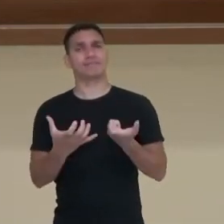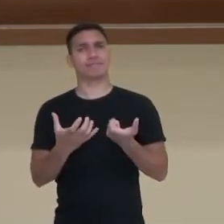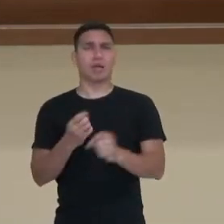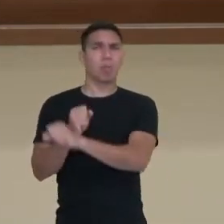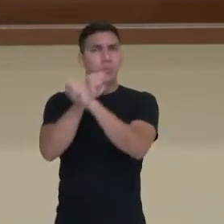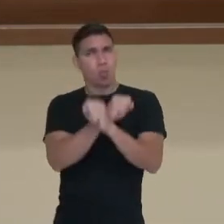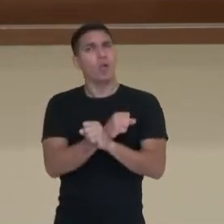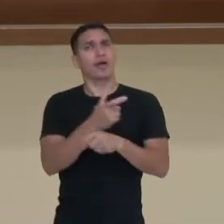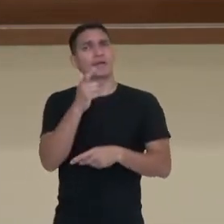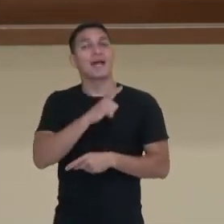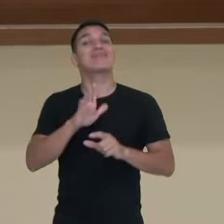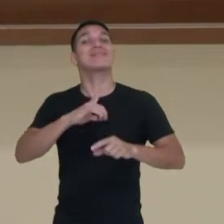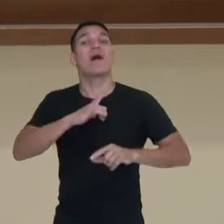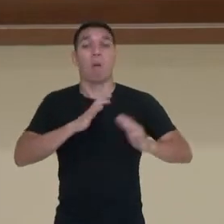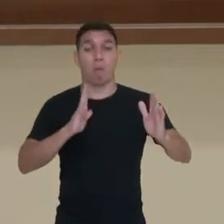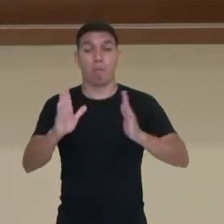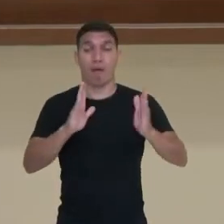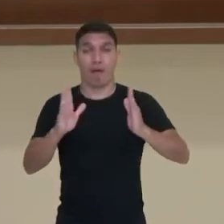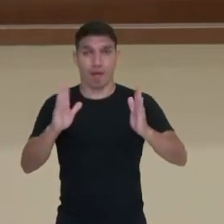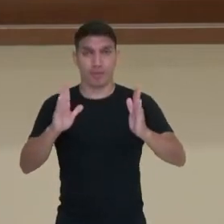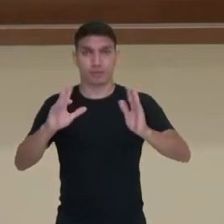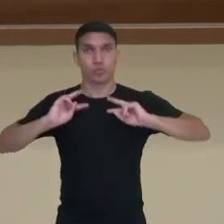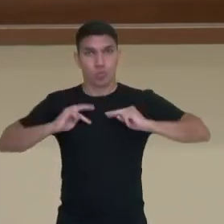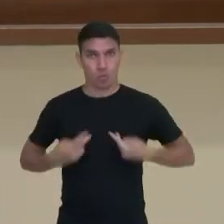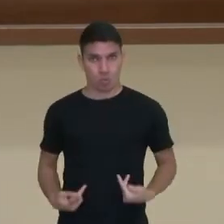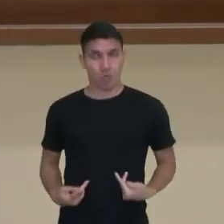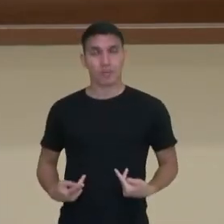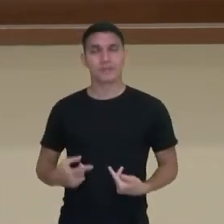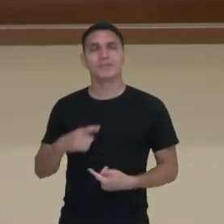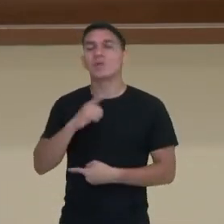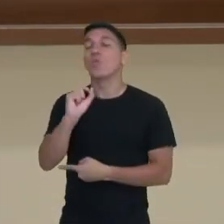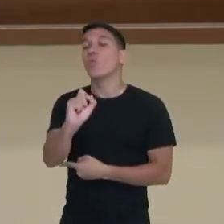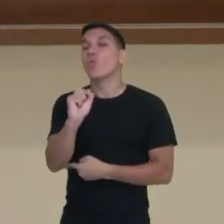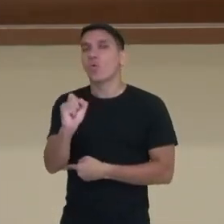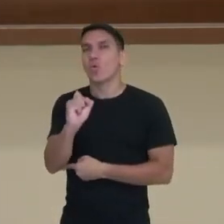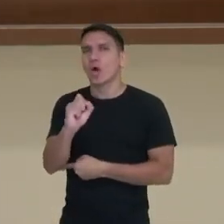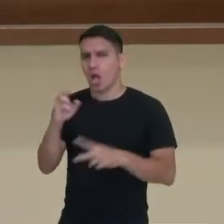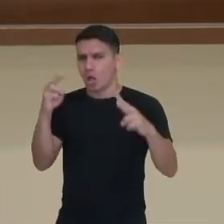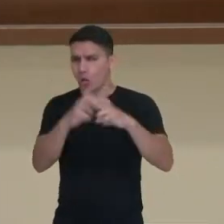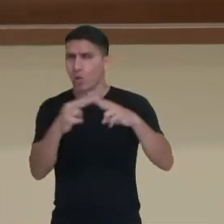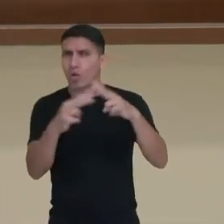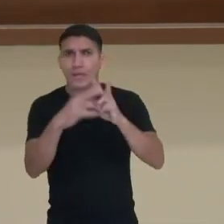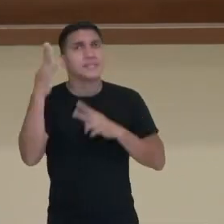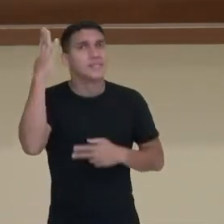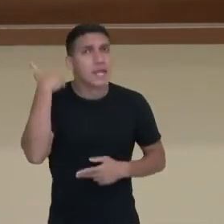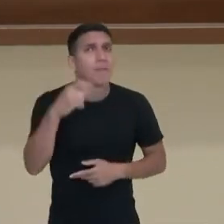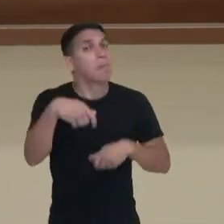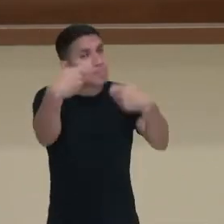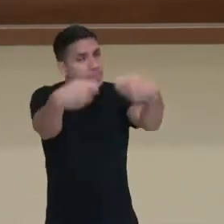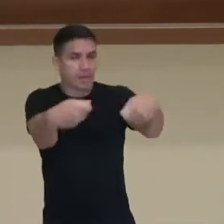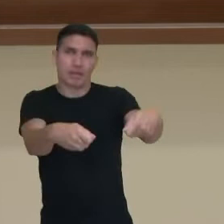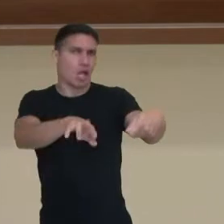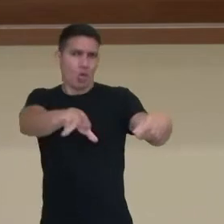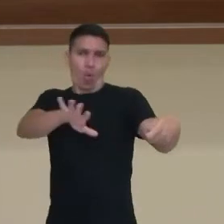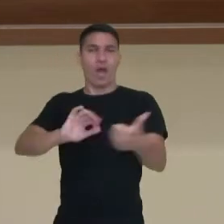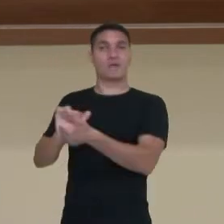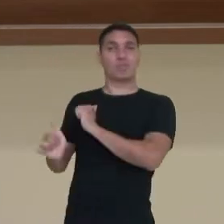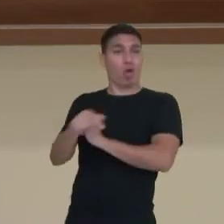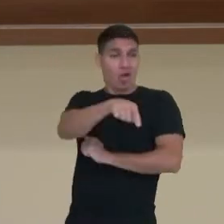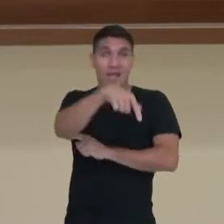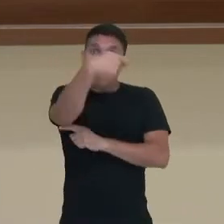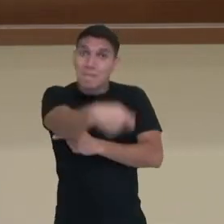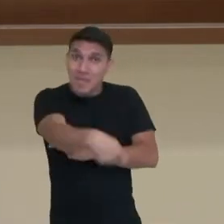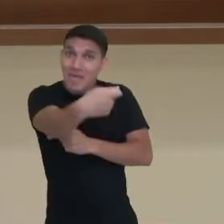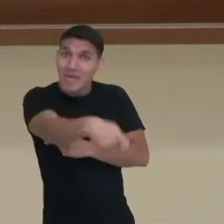período da história do homem que saber lutar era essencial, não era um esporte, Era algo